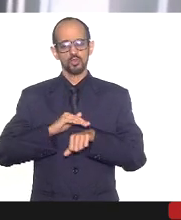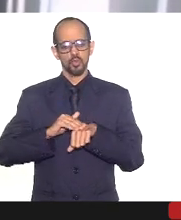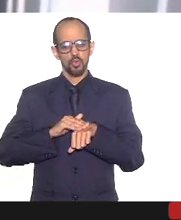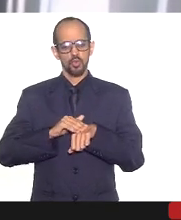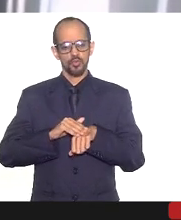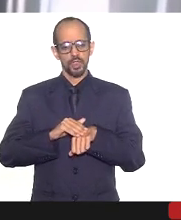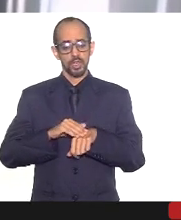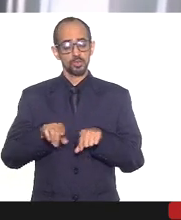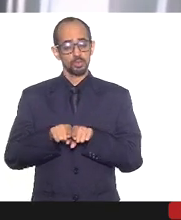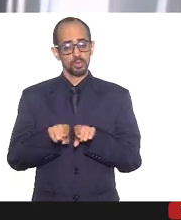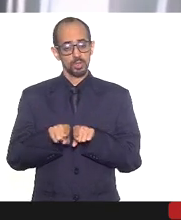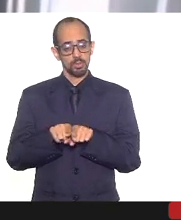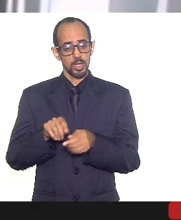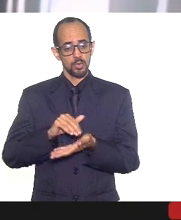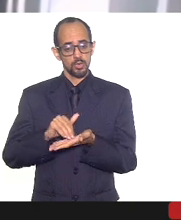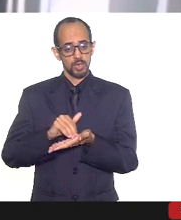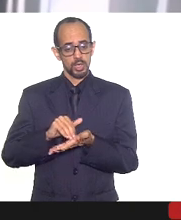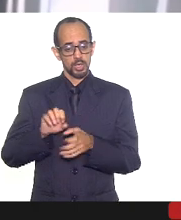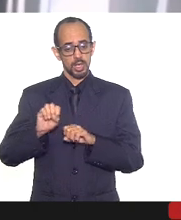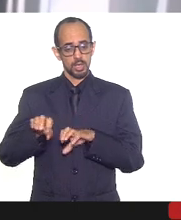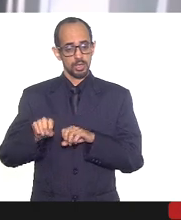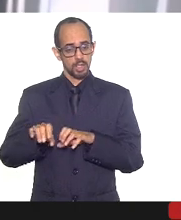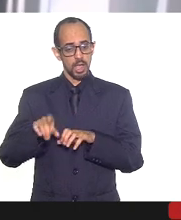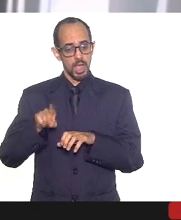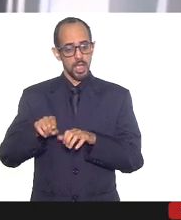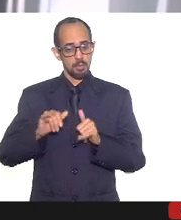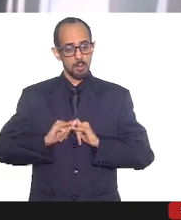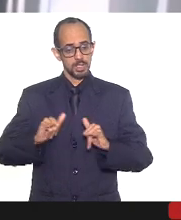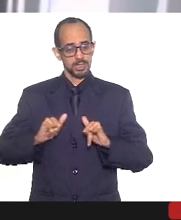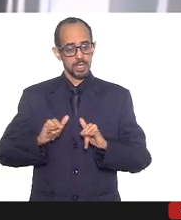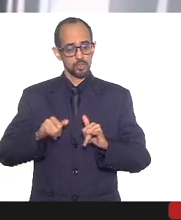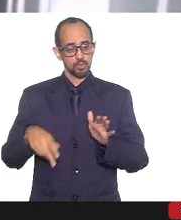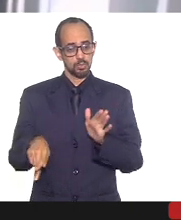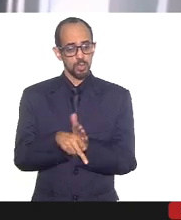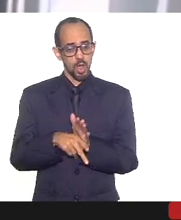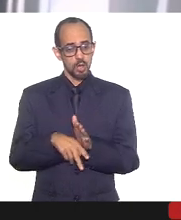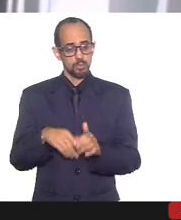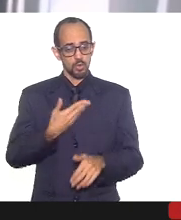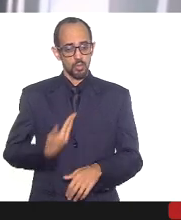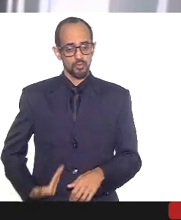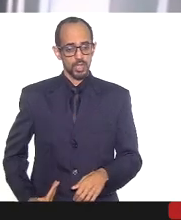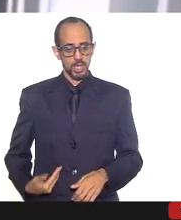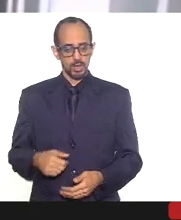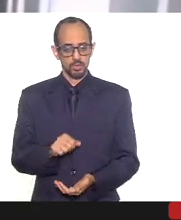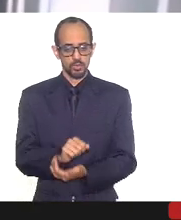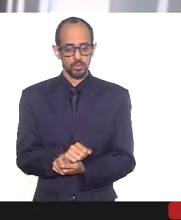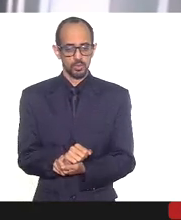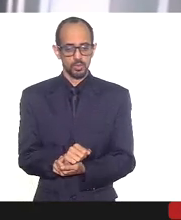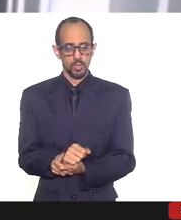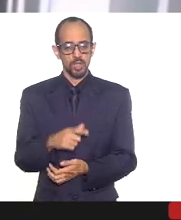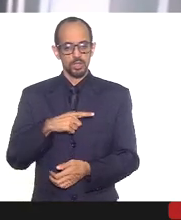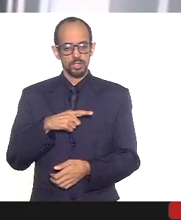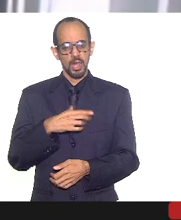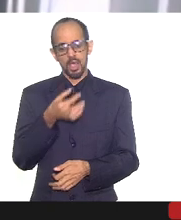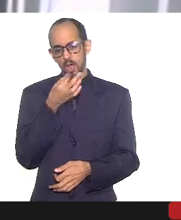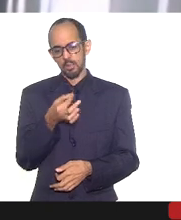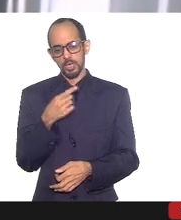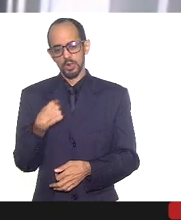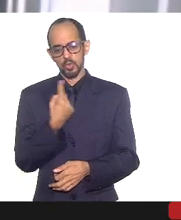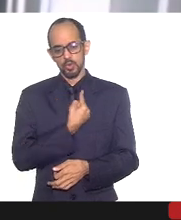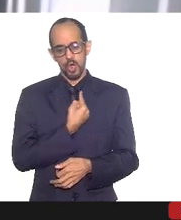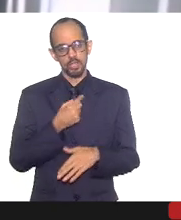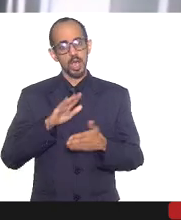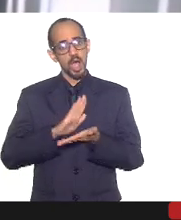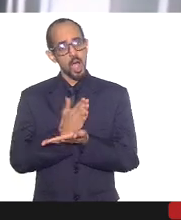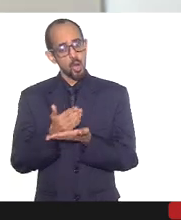SEDUC, né, é uma mensagem do governo, o texto contou com a nossa opinião, participação, nem tudo foi